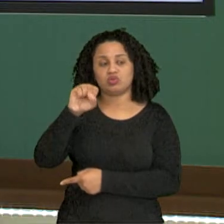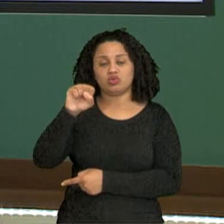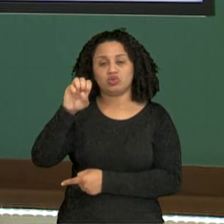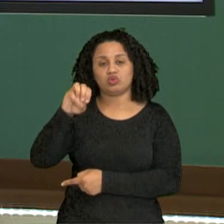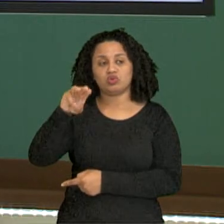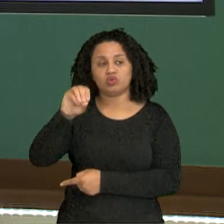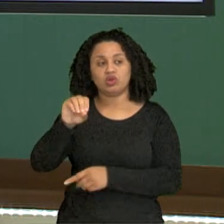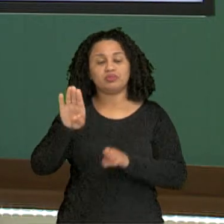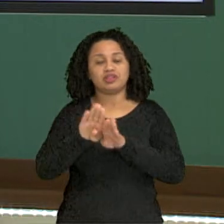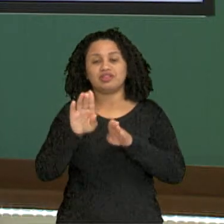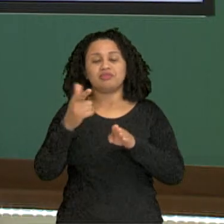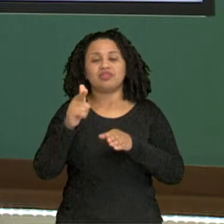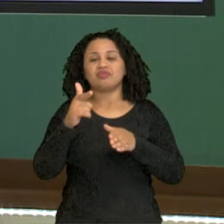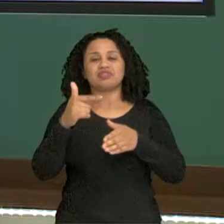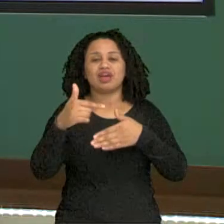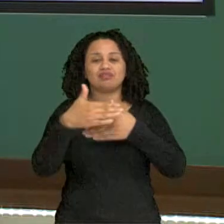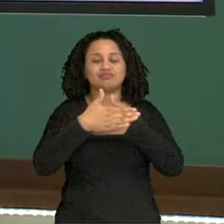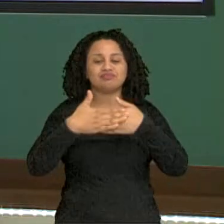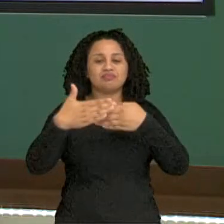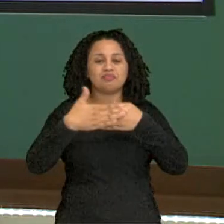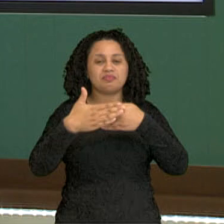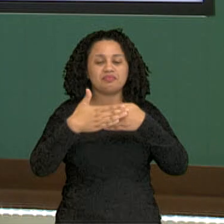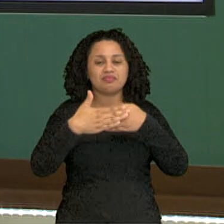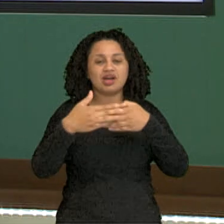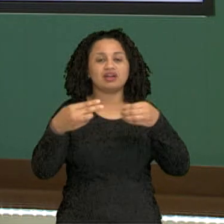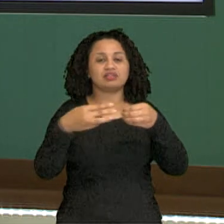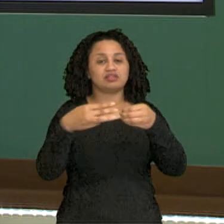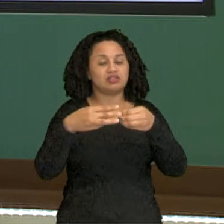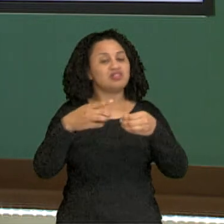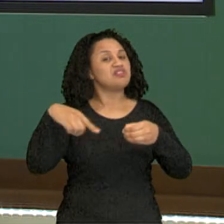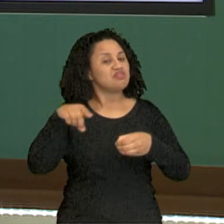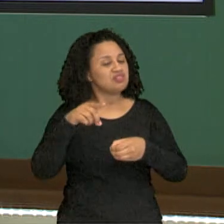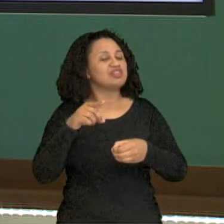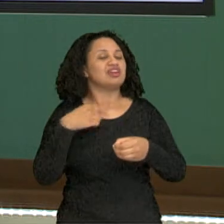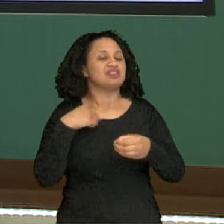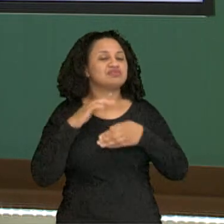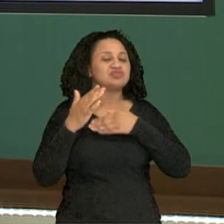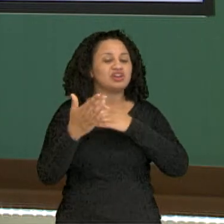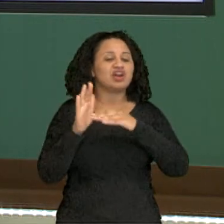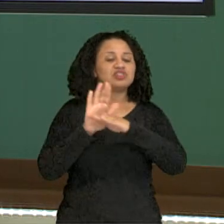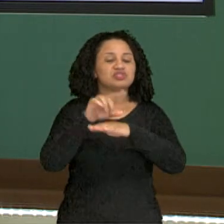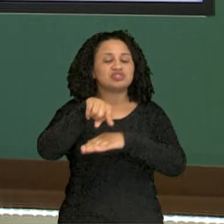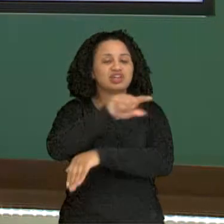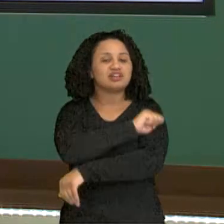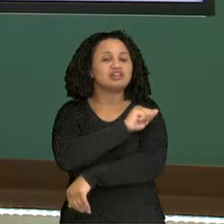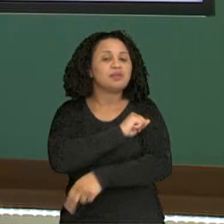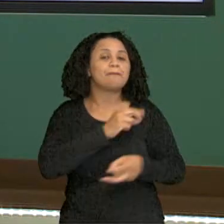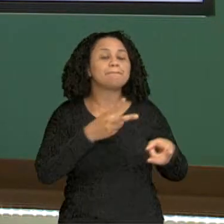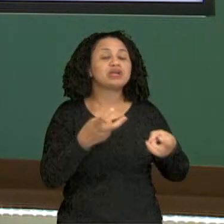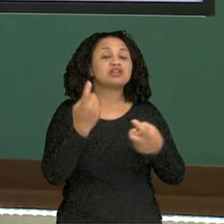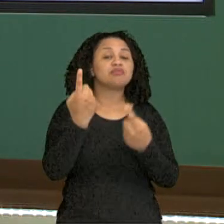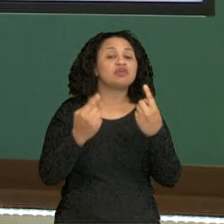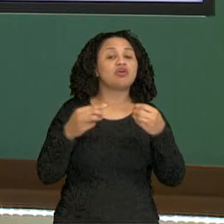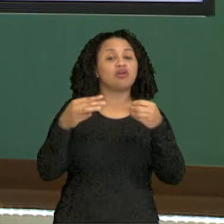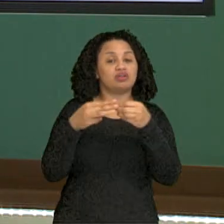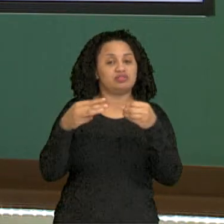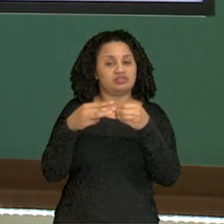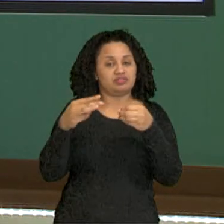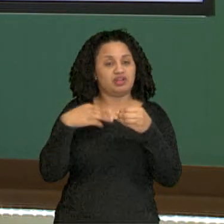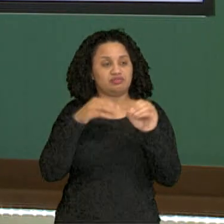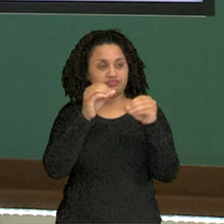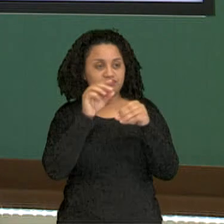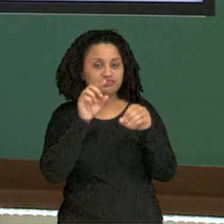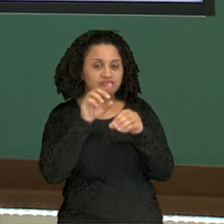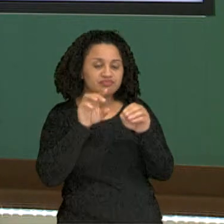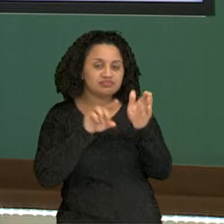de parede celular. Que bons detetives! Vocês ajudaram ao aluno a identificar a célula que ele estava observando.